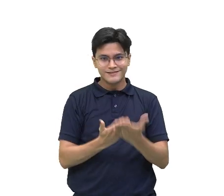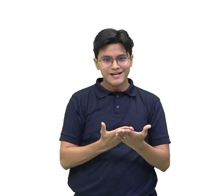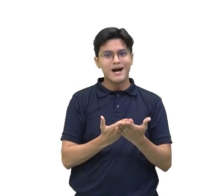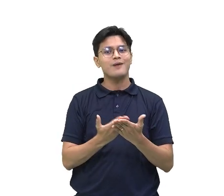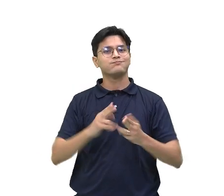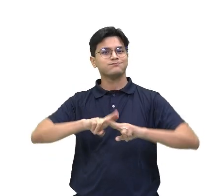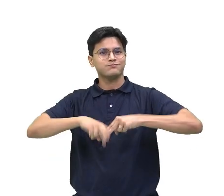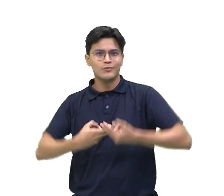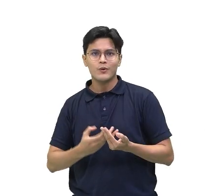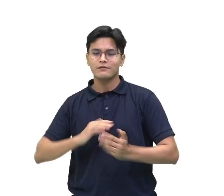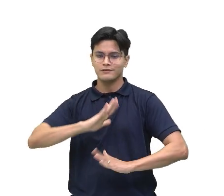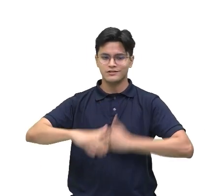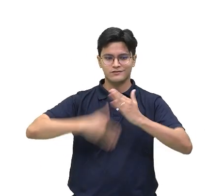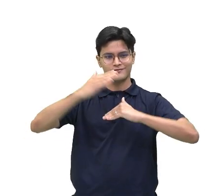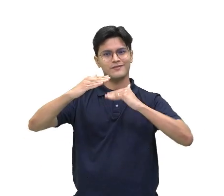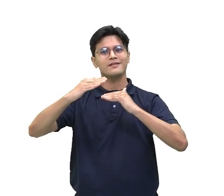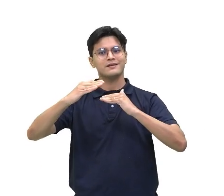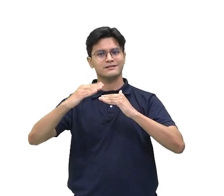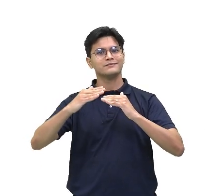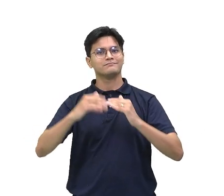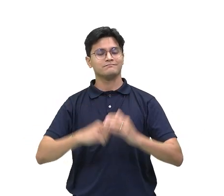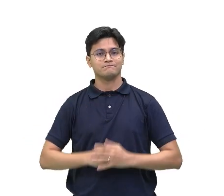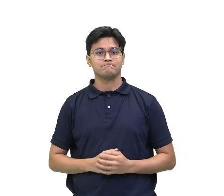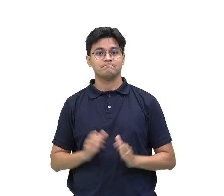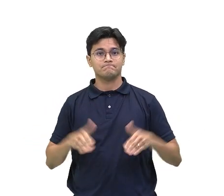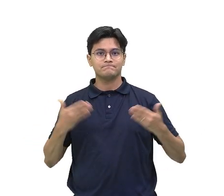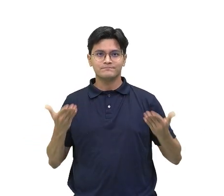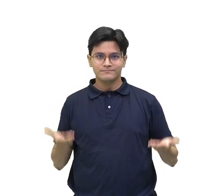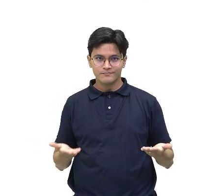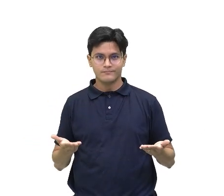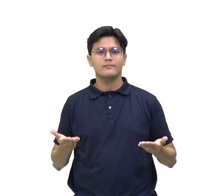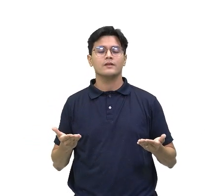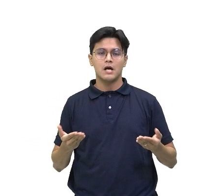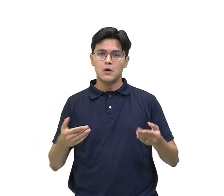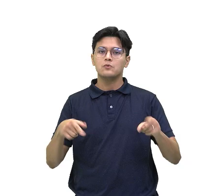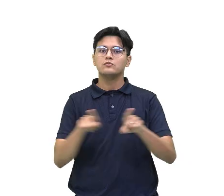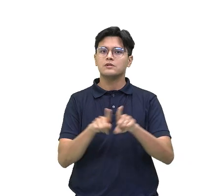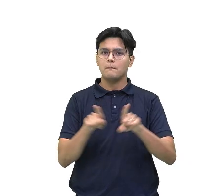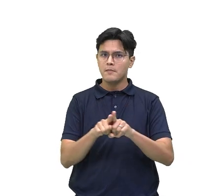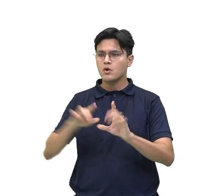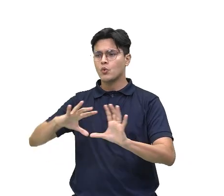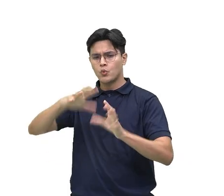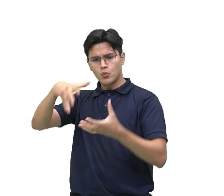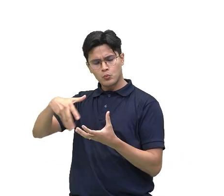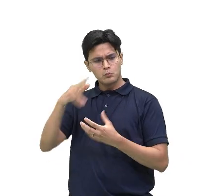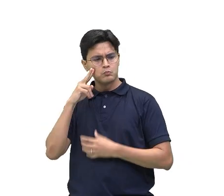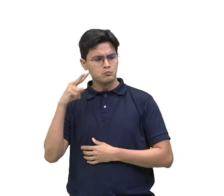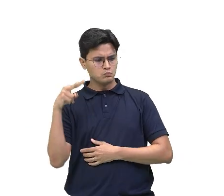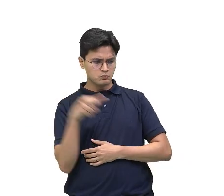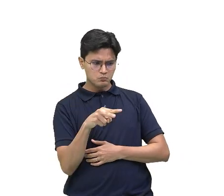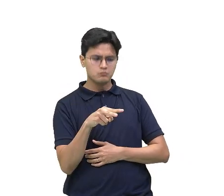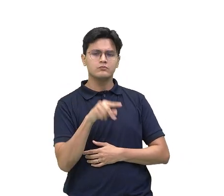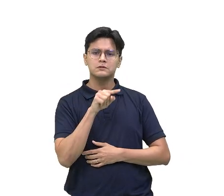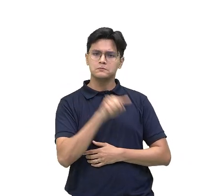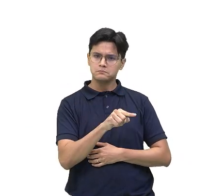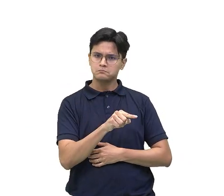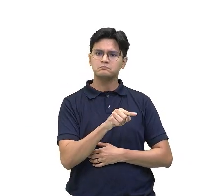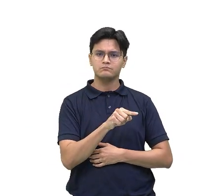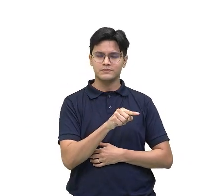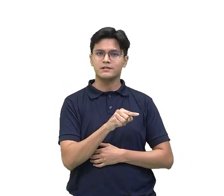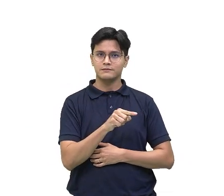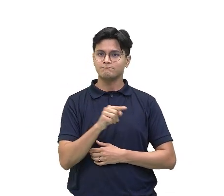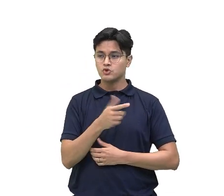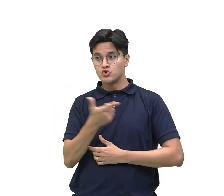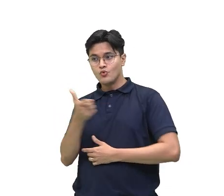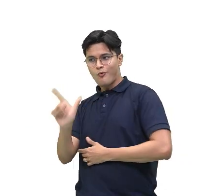realmente se tornaram, tá certo? Então, isso também chamou a atenção do mundo inteiro. Então, outros países começam também